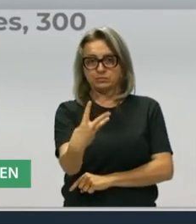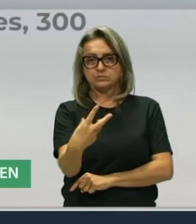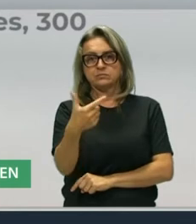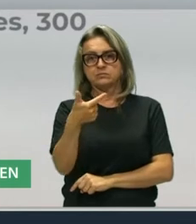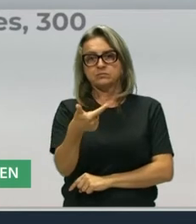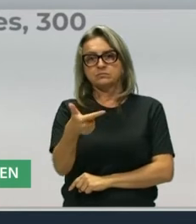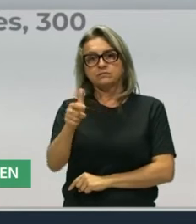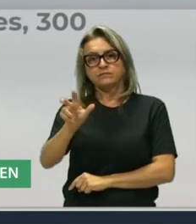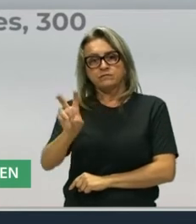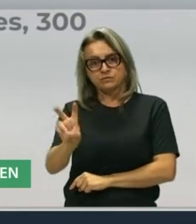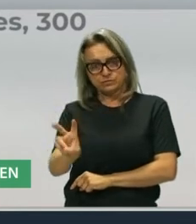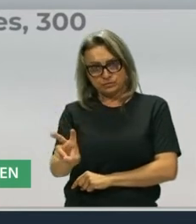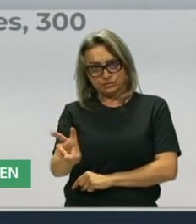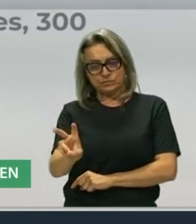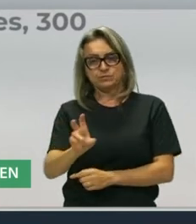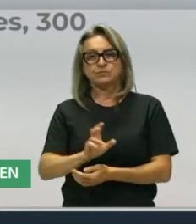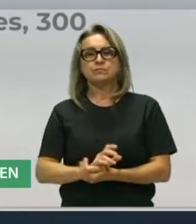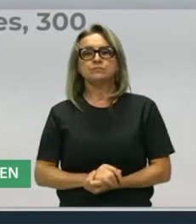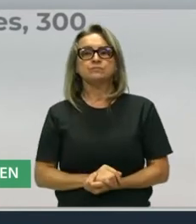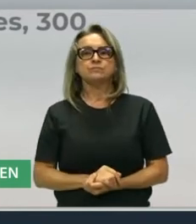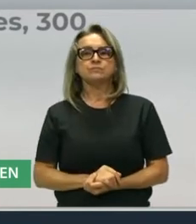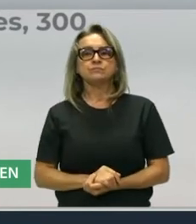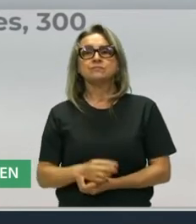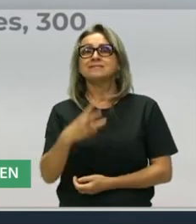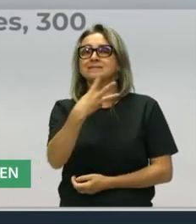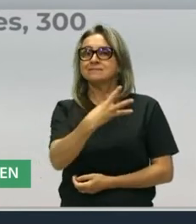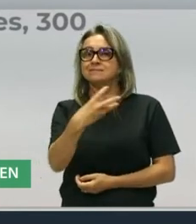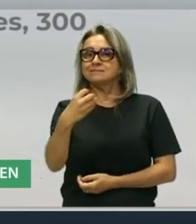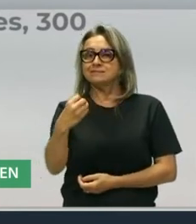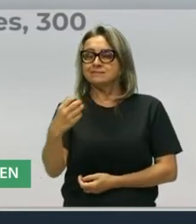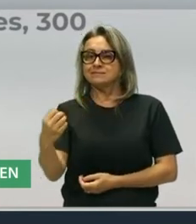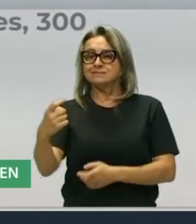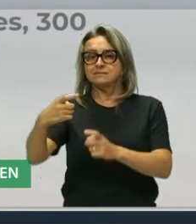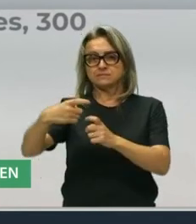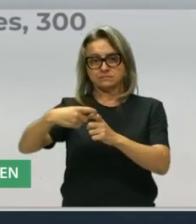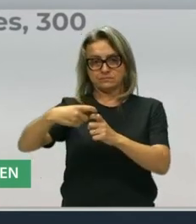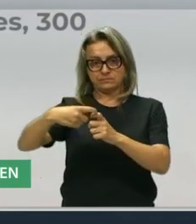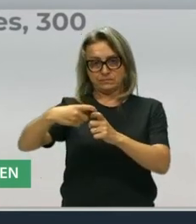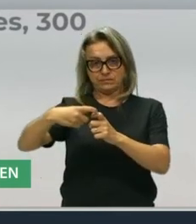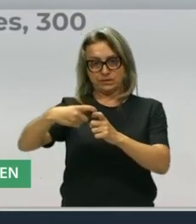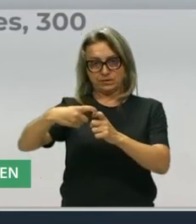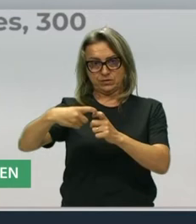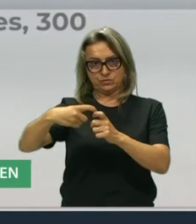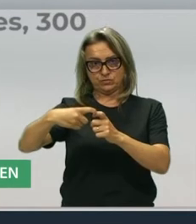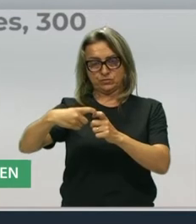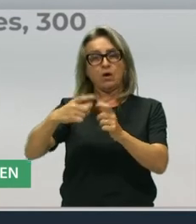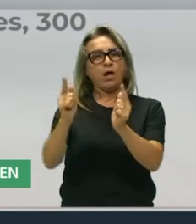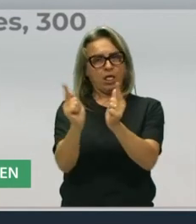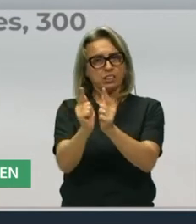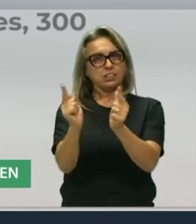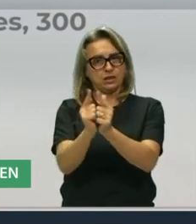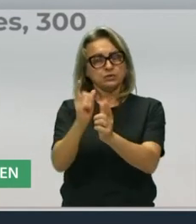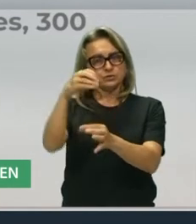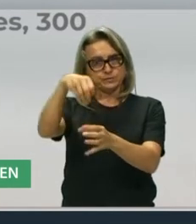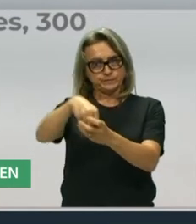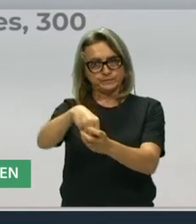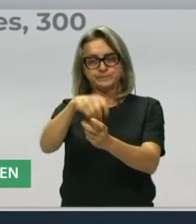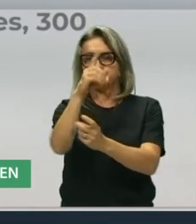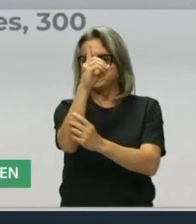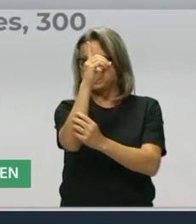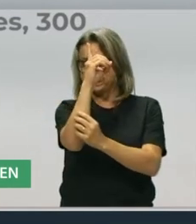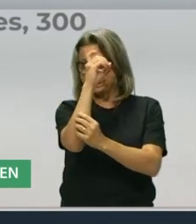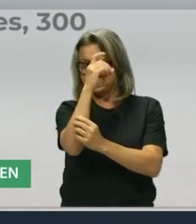1.325 colaboradores, cerca de 300 médicos prestam atendimento no Hospital Marieta